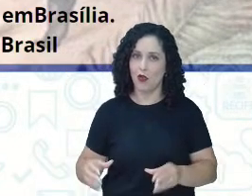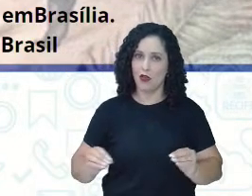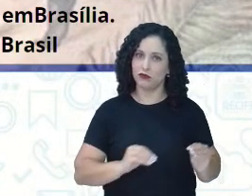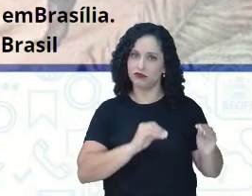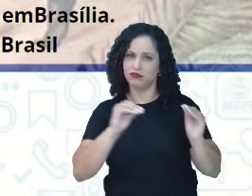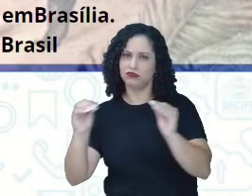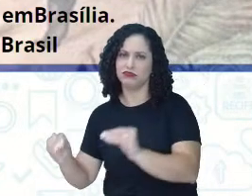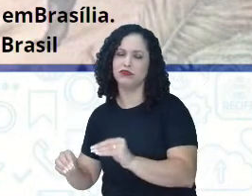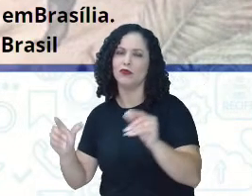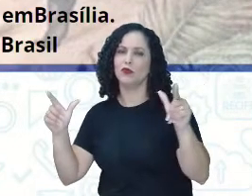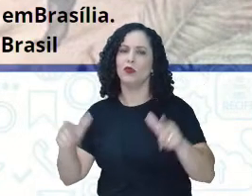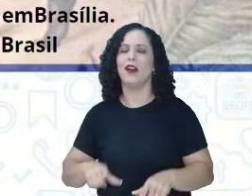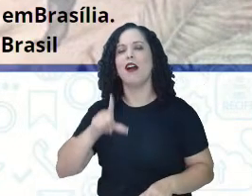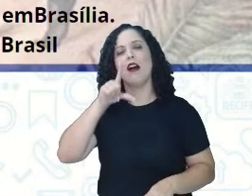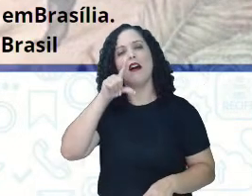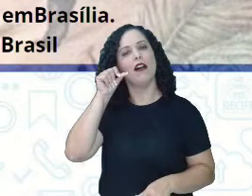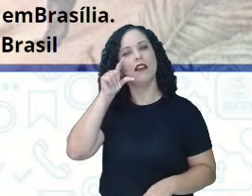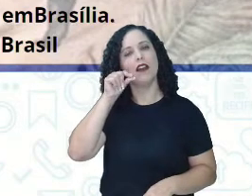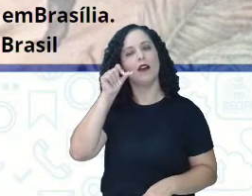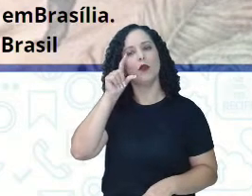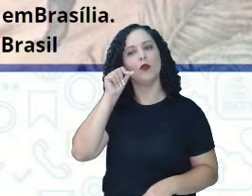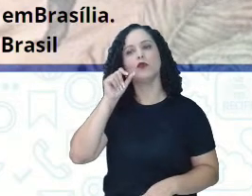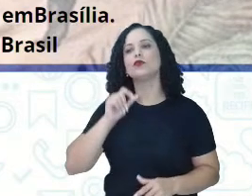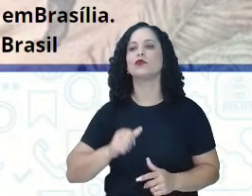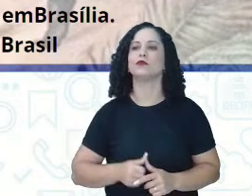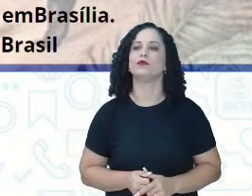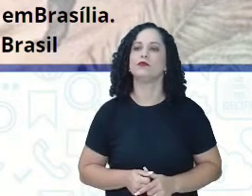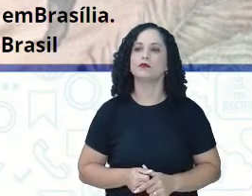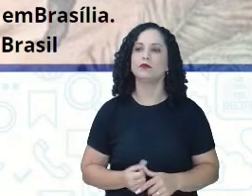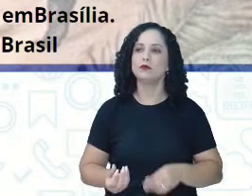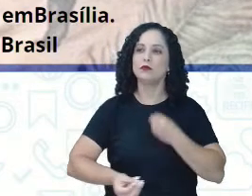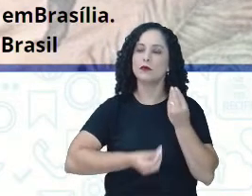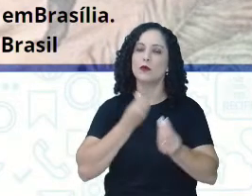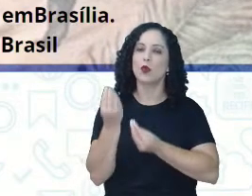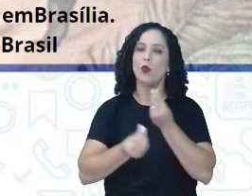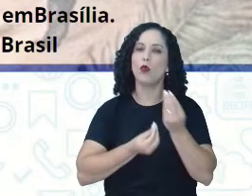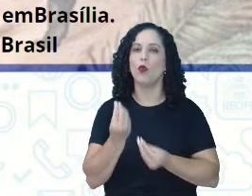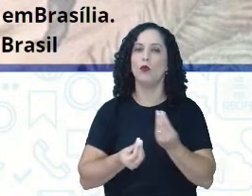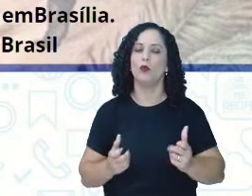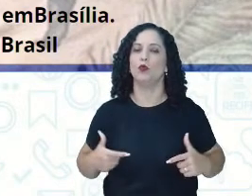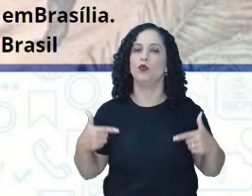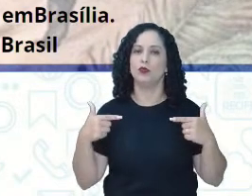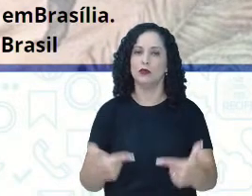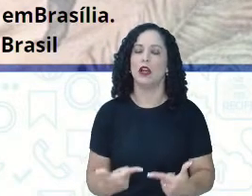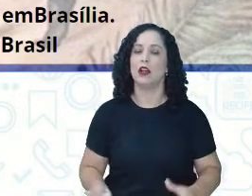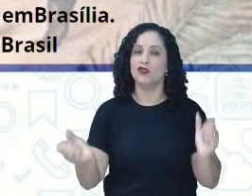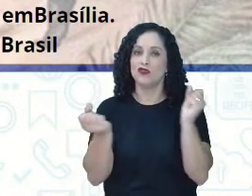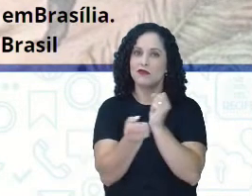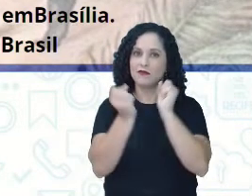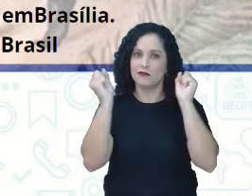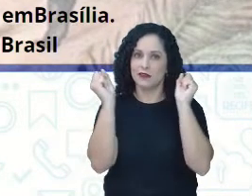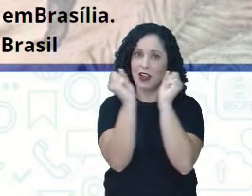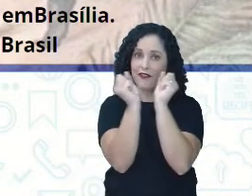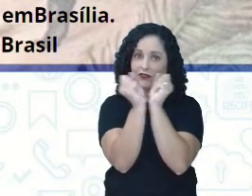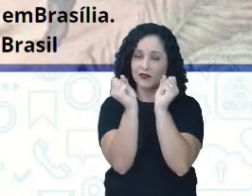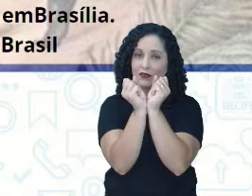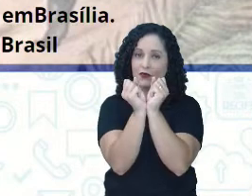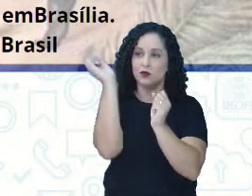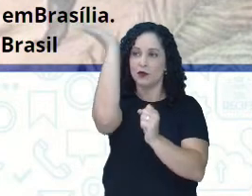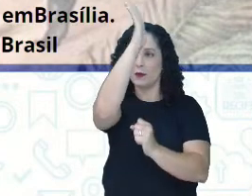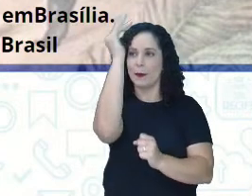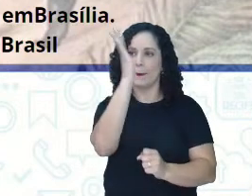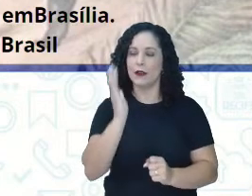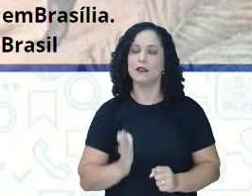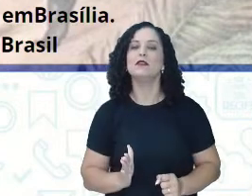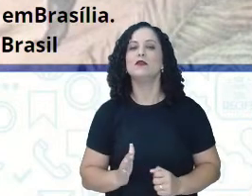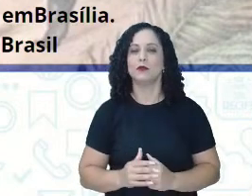as maiores experiências contra a sujeição à escravidão no Brasil. E o Quilombo dos Palmares, o mais reconhecido da